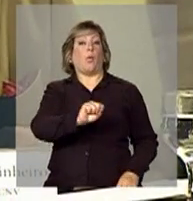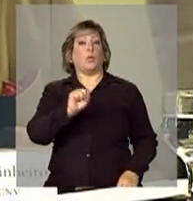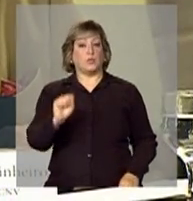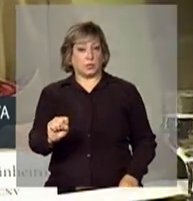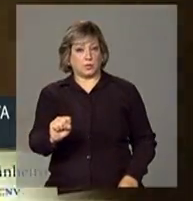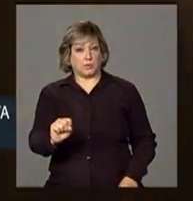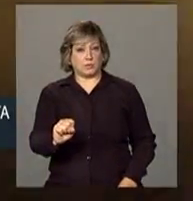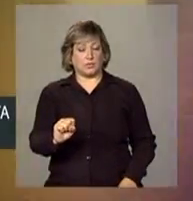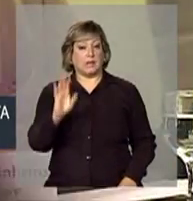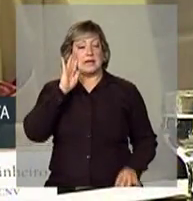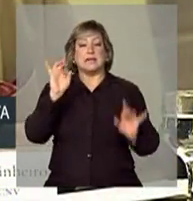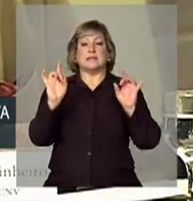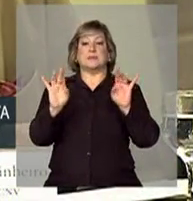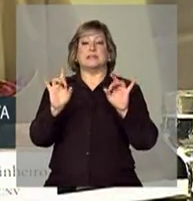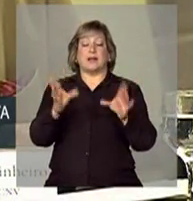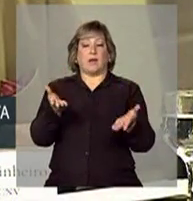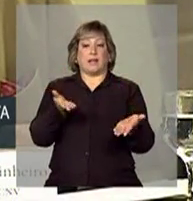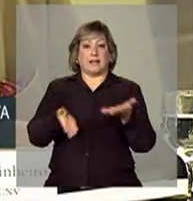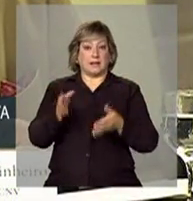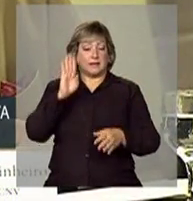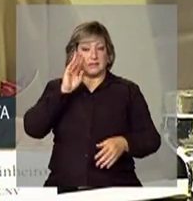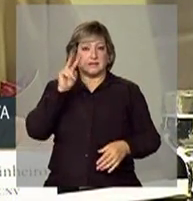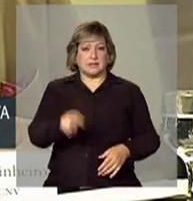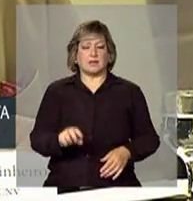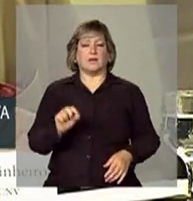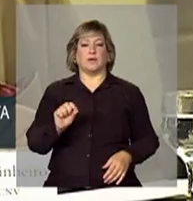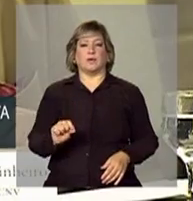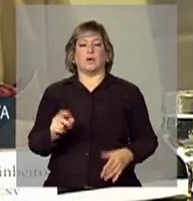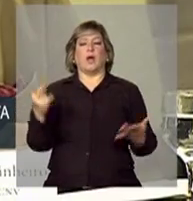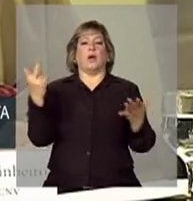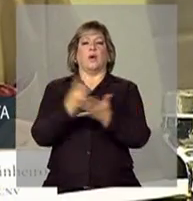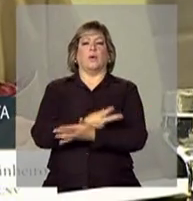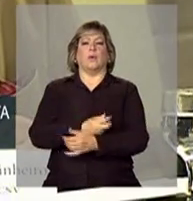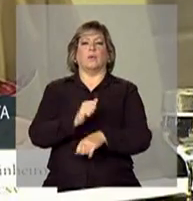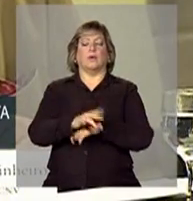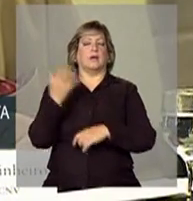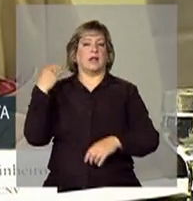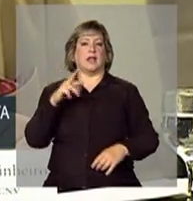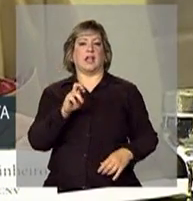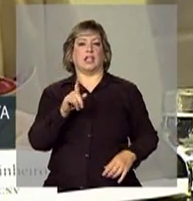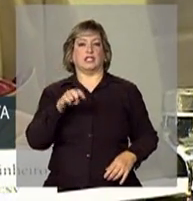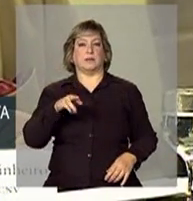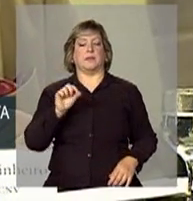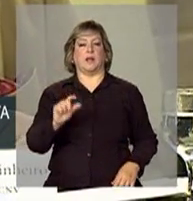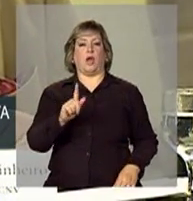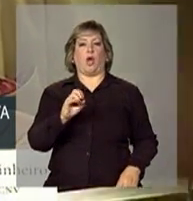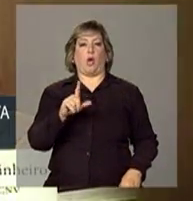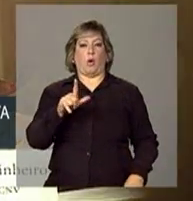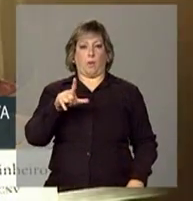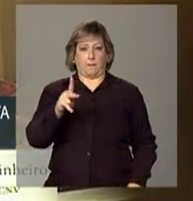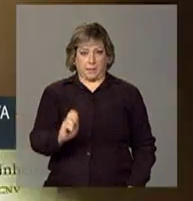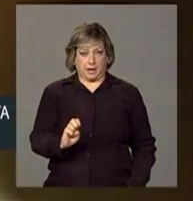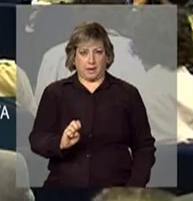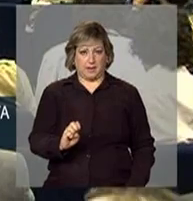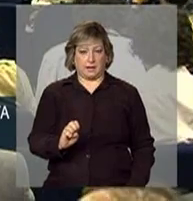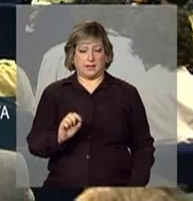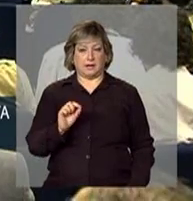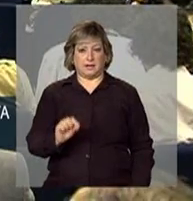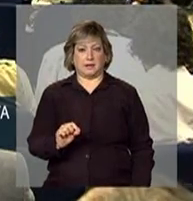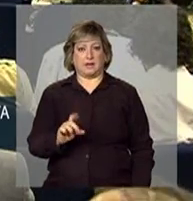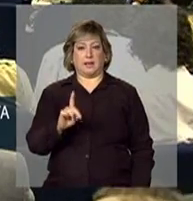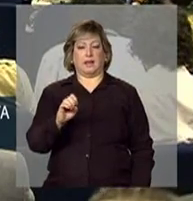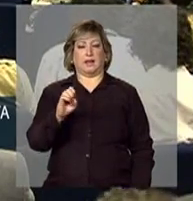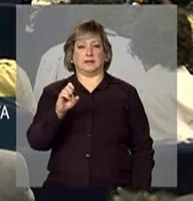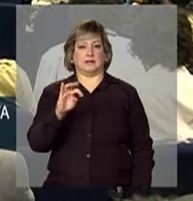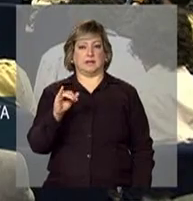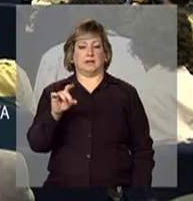com especial atenção às violações ocorridas no regime instalado pelo golpe de Estado